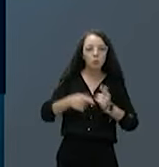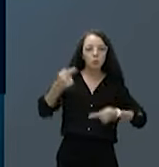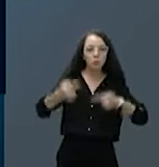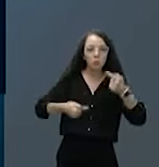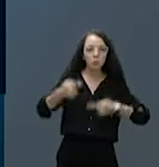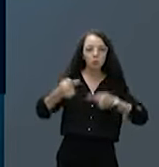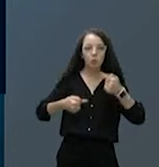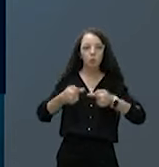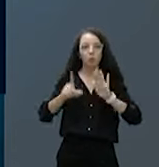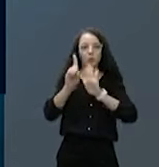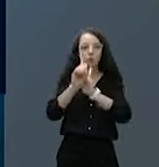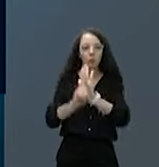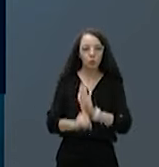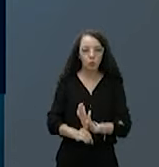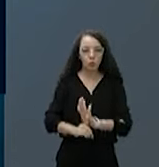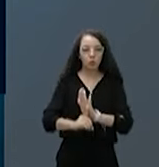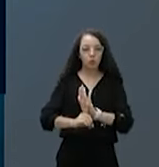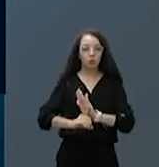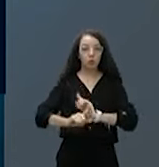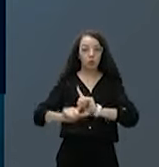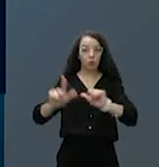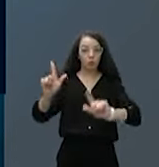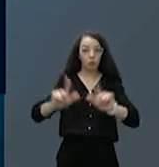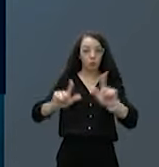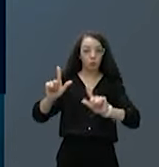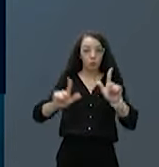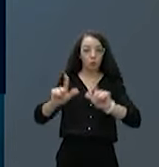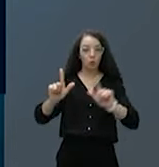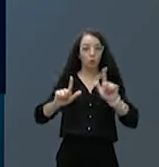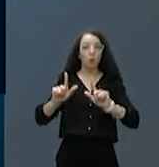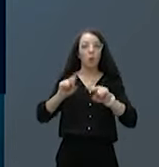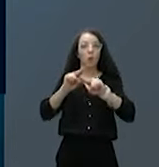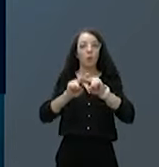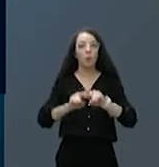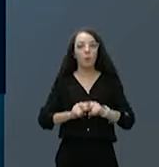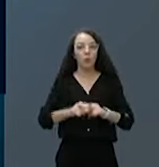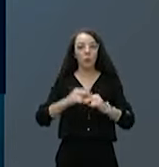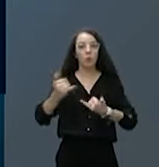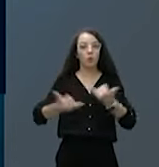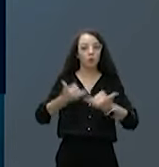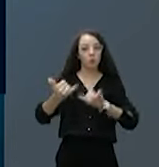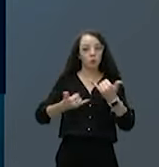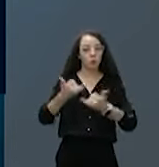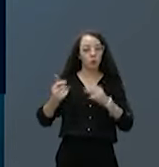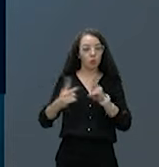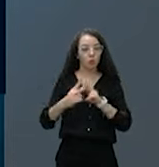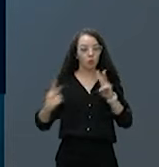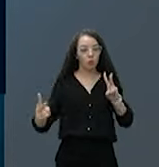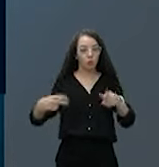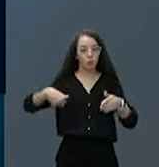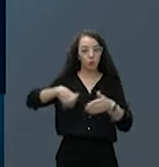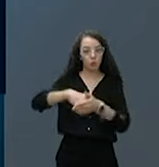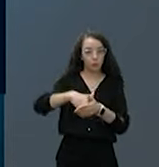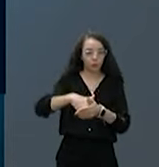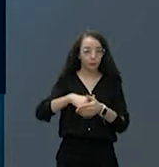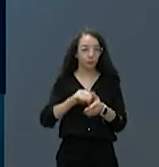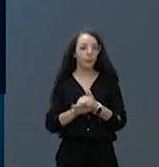de imagem de jogadores de futebol pelos jogos eletrônicos. A ação foi proposta, ação indenizatória, o TJ de São